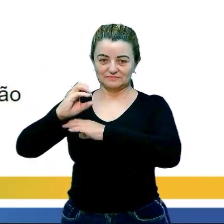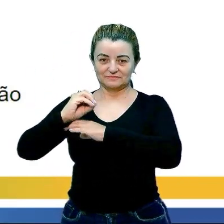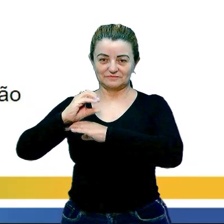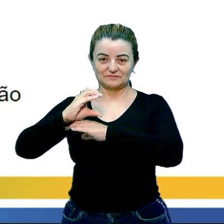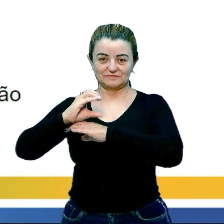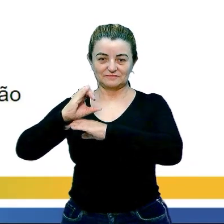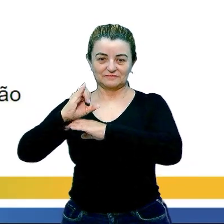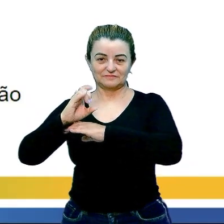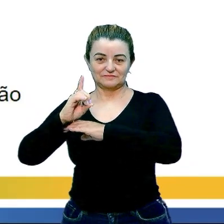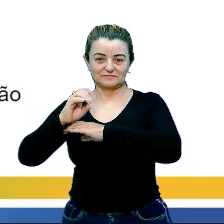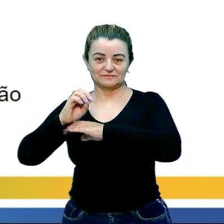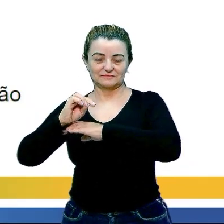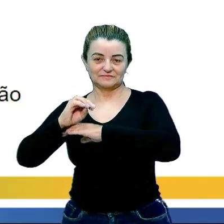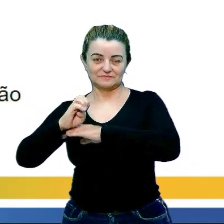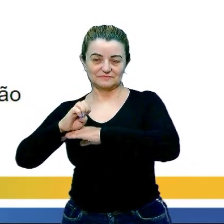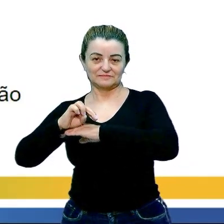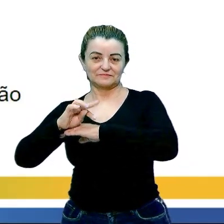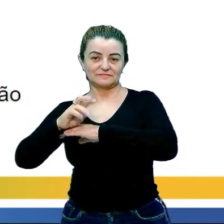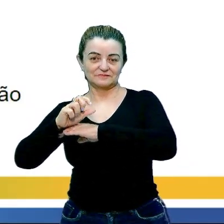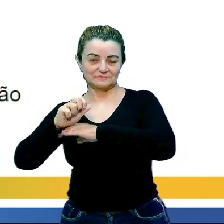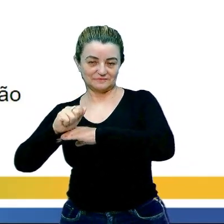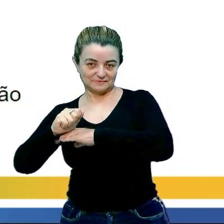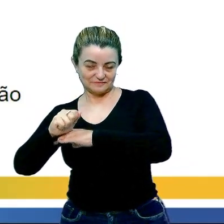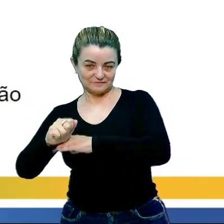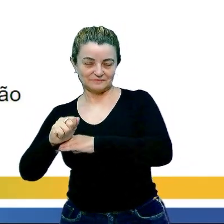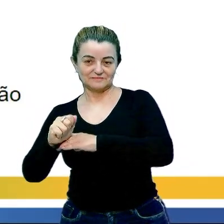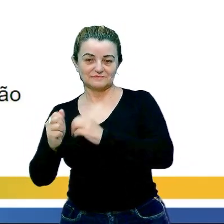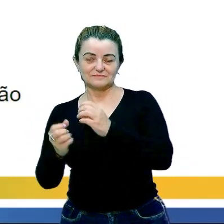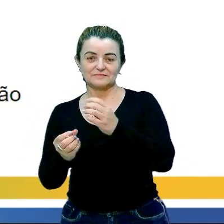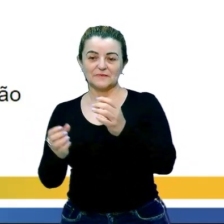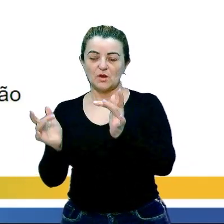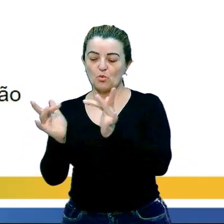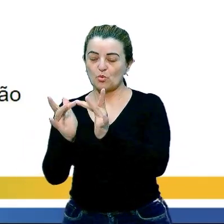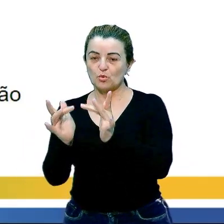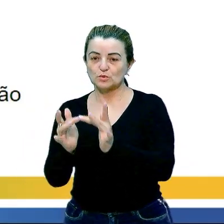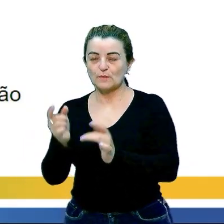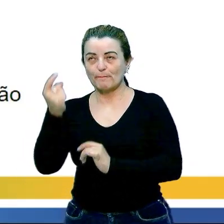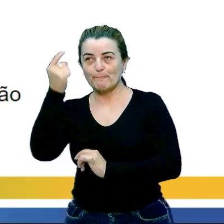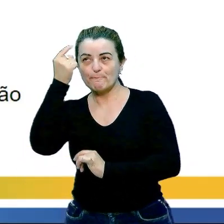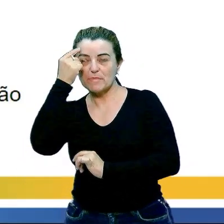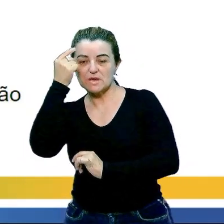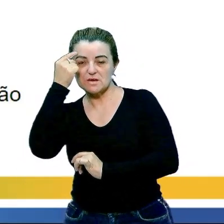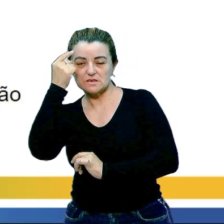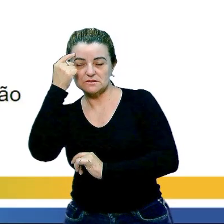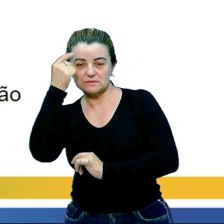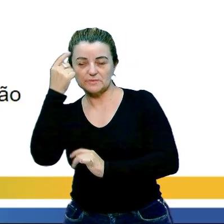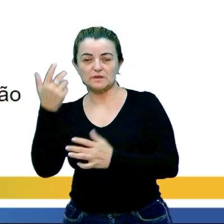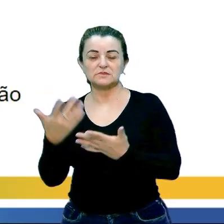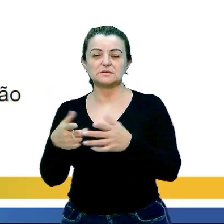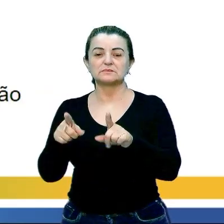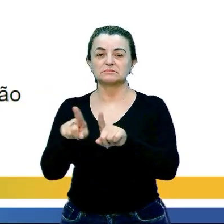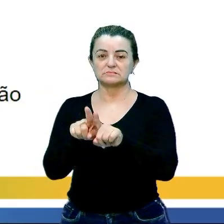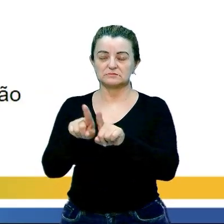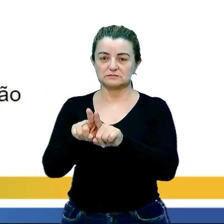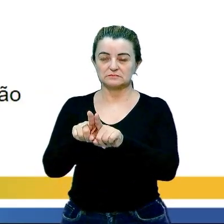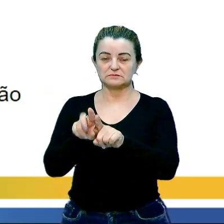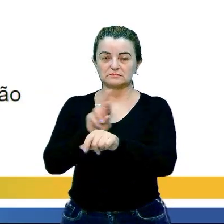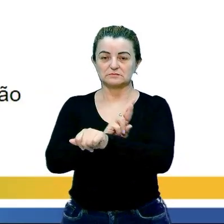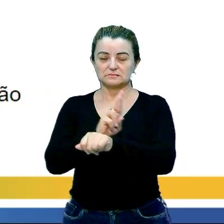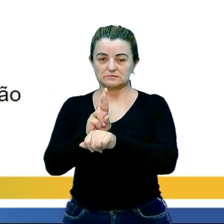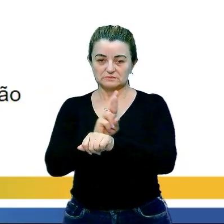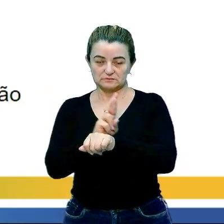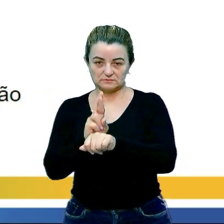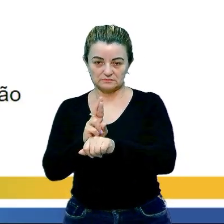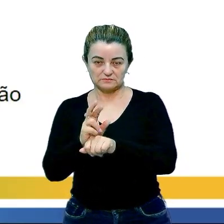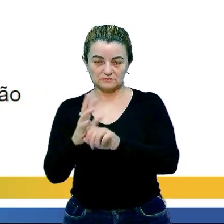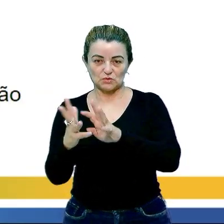deu forma e corpo ao pensamento, às instituições e aos idiomas do mundo ocidental. Às